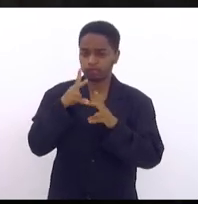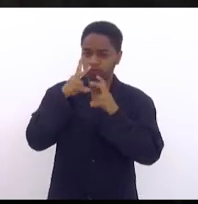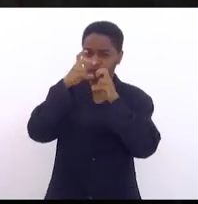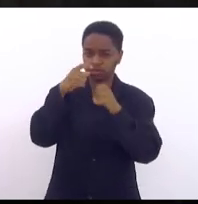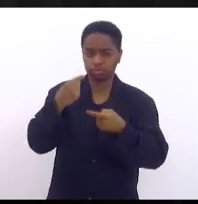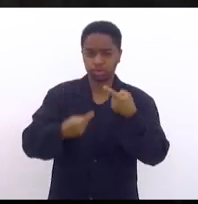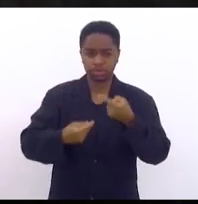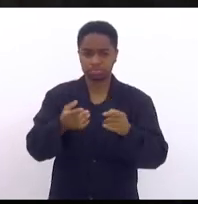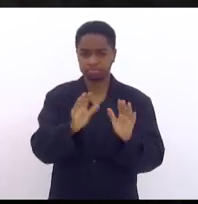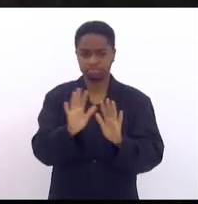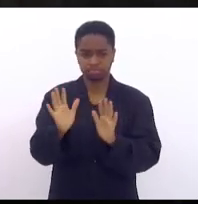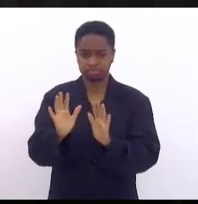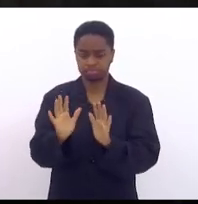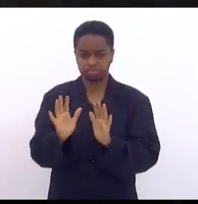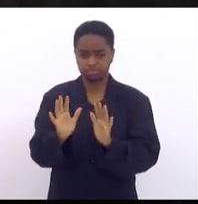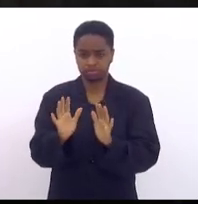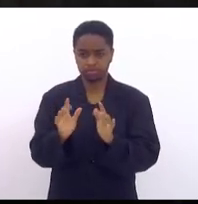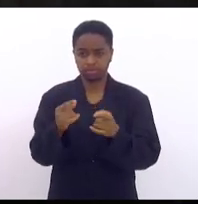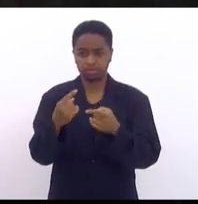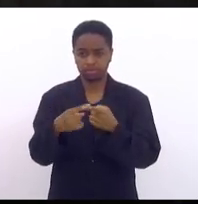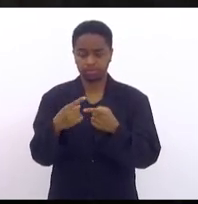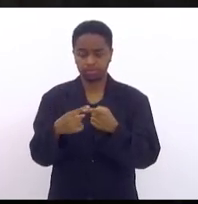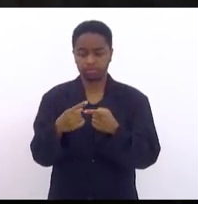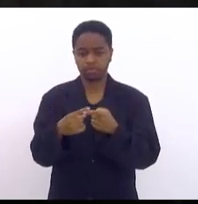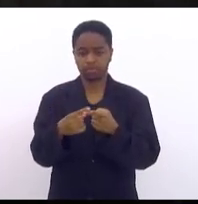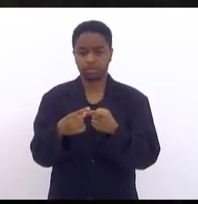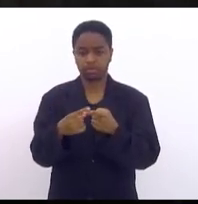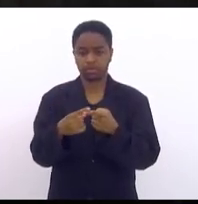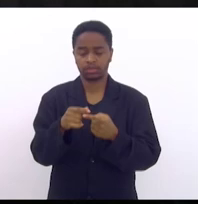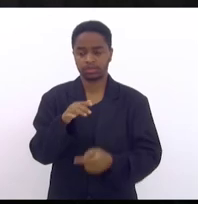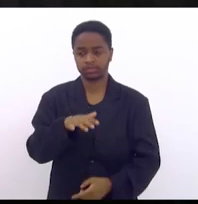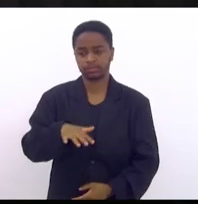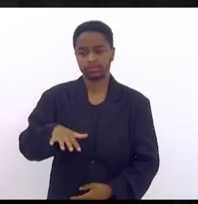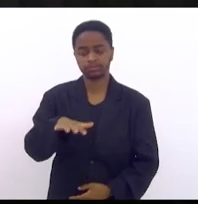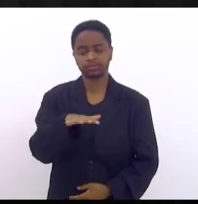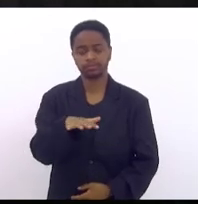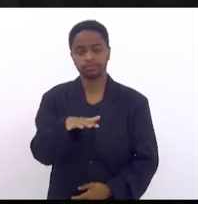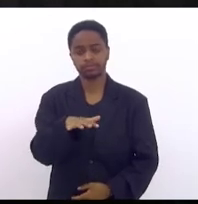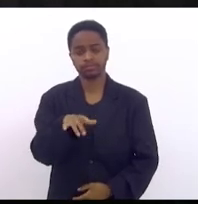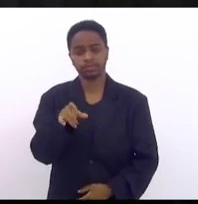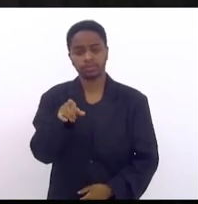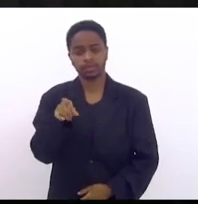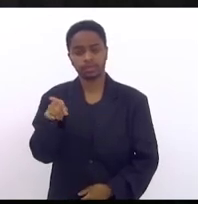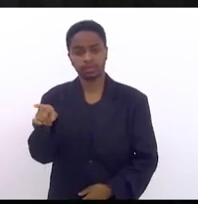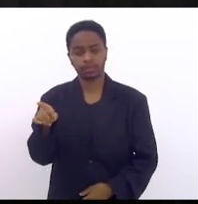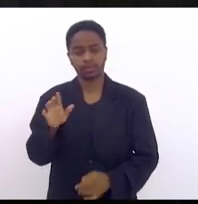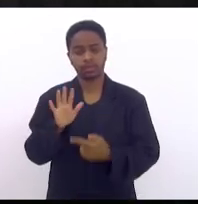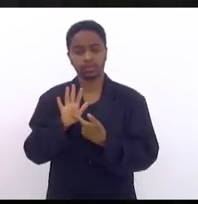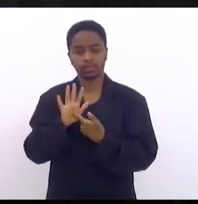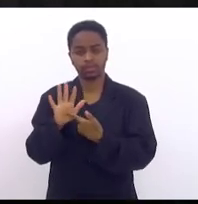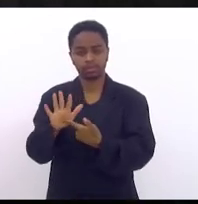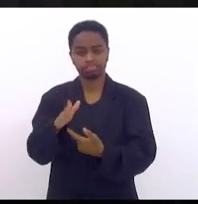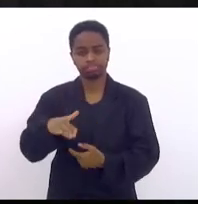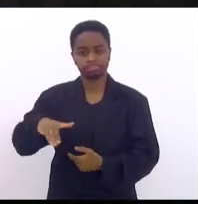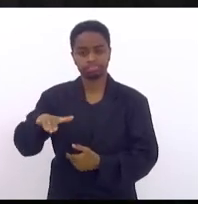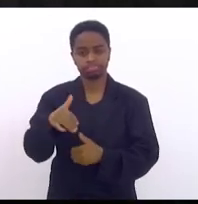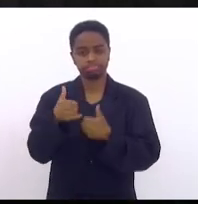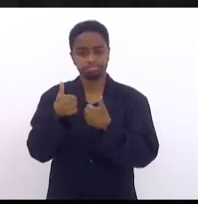nada disso. Nessa circunstância, ele apresentou um campo